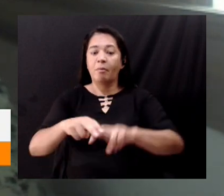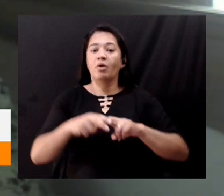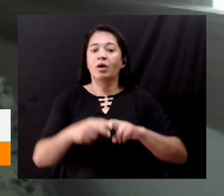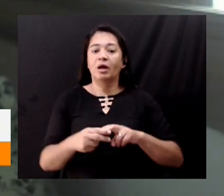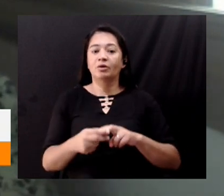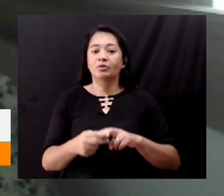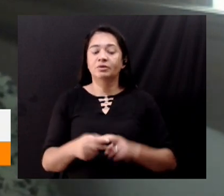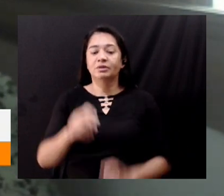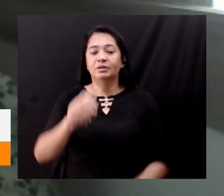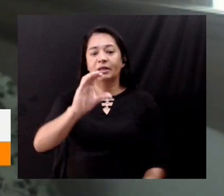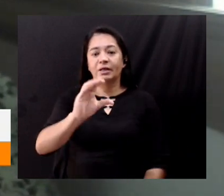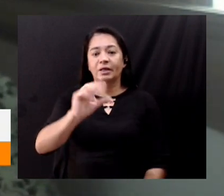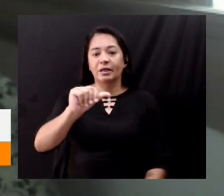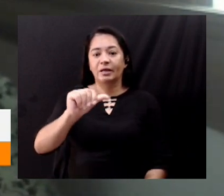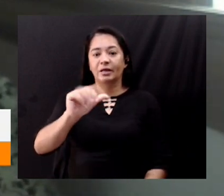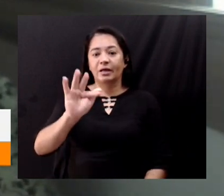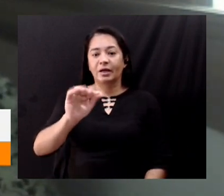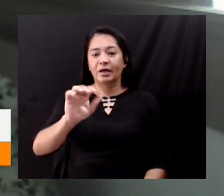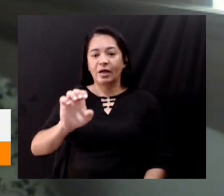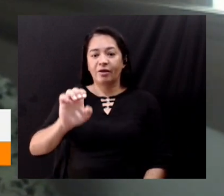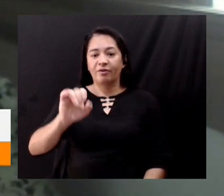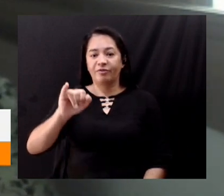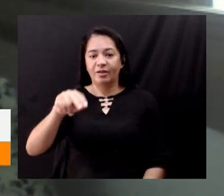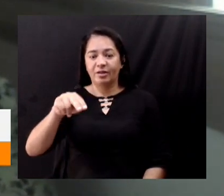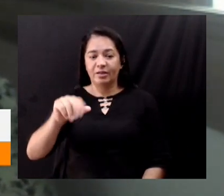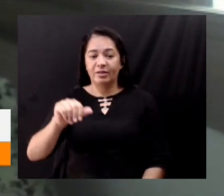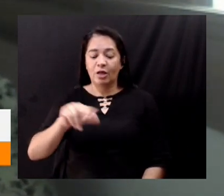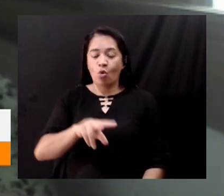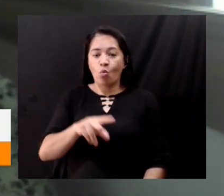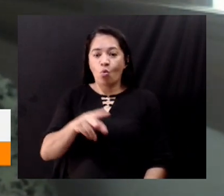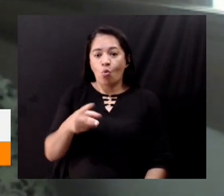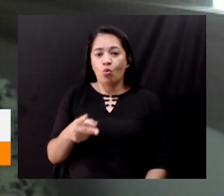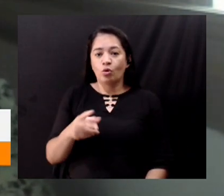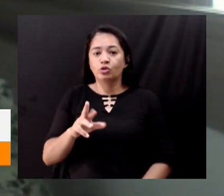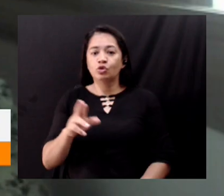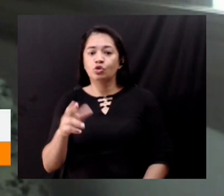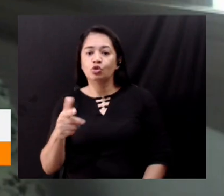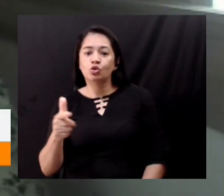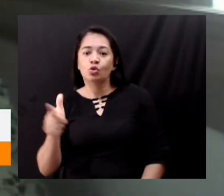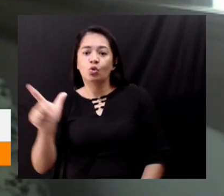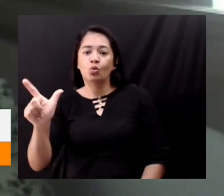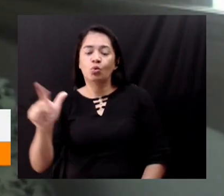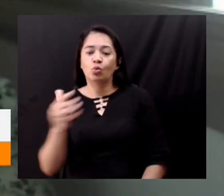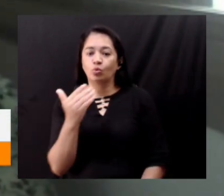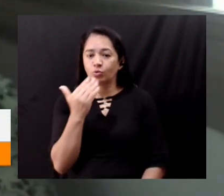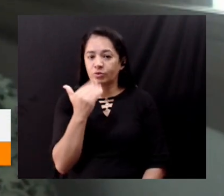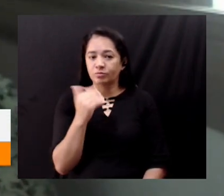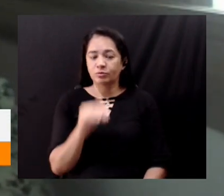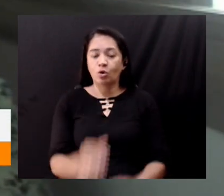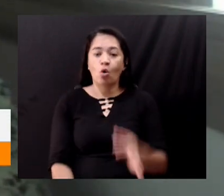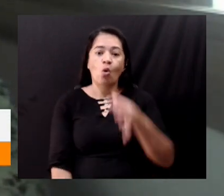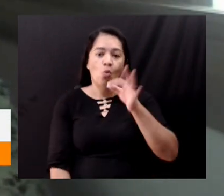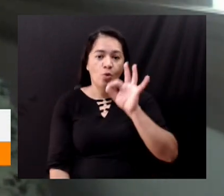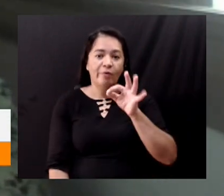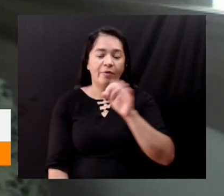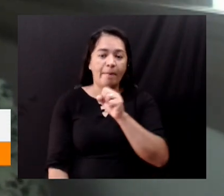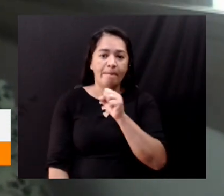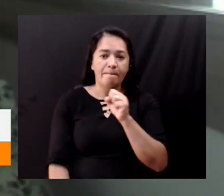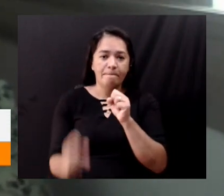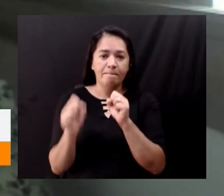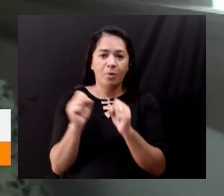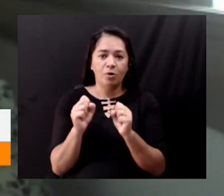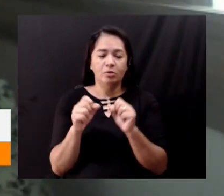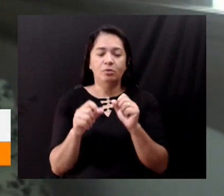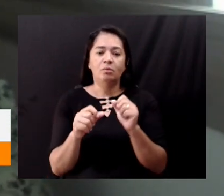ao contrário de outros alimentos. O Uhum. café, a gente realmente pode gerar aí uma dependência